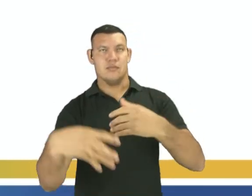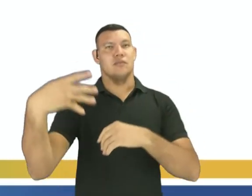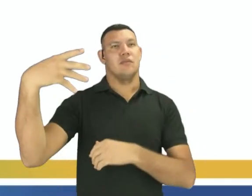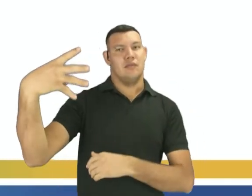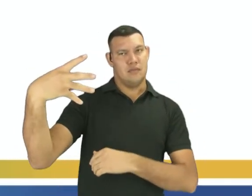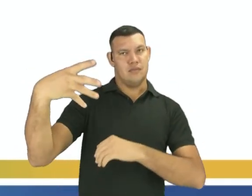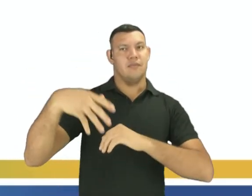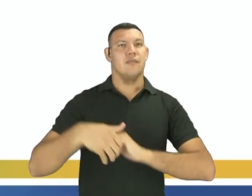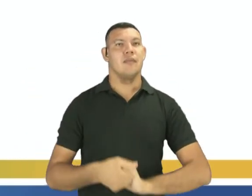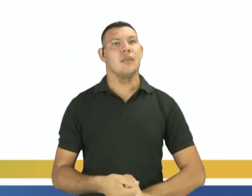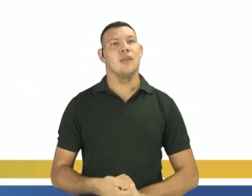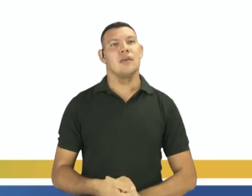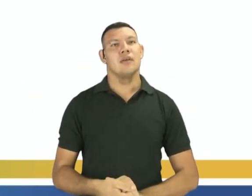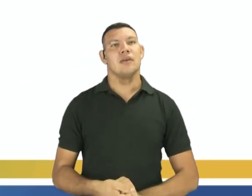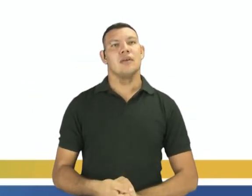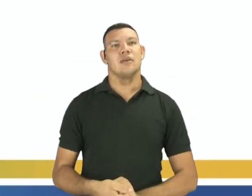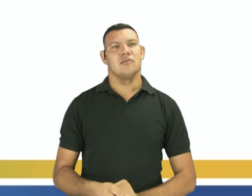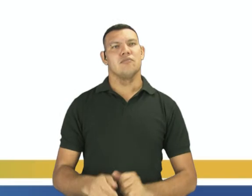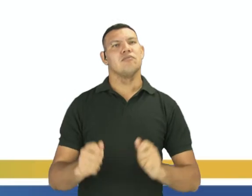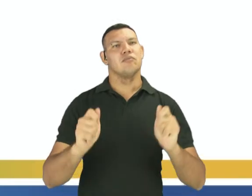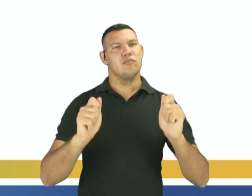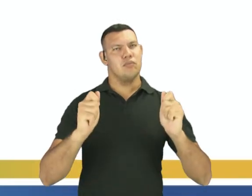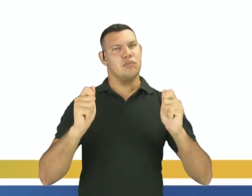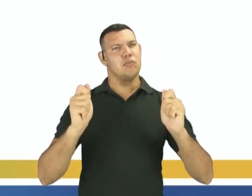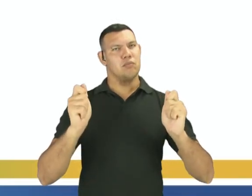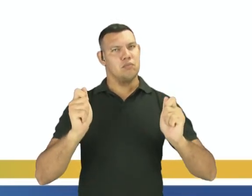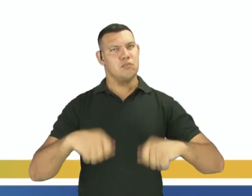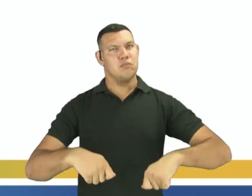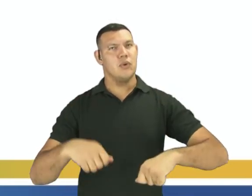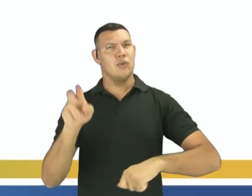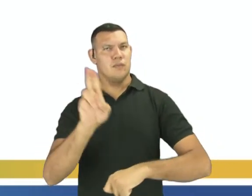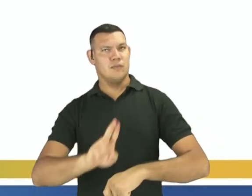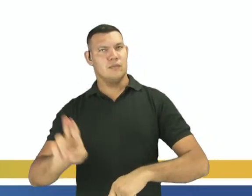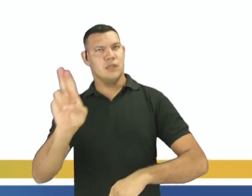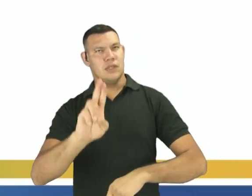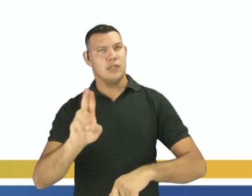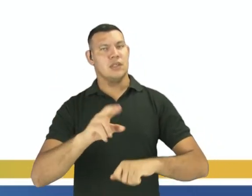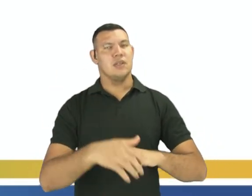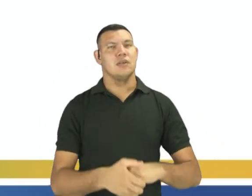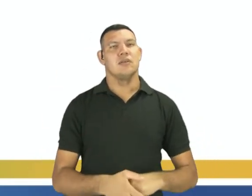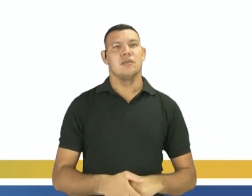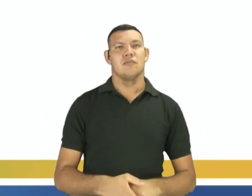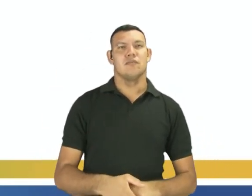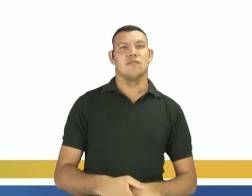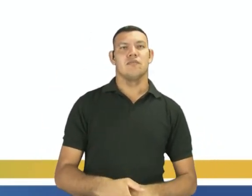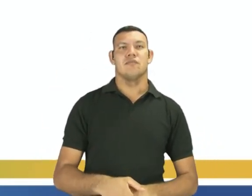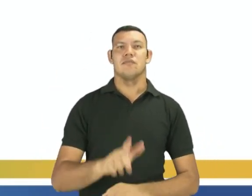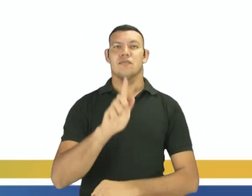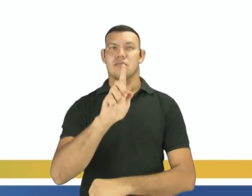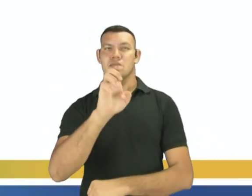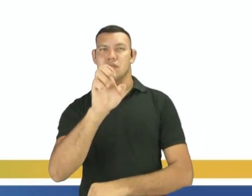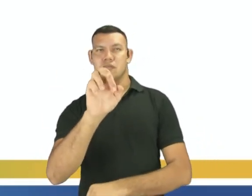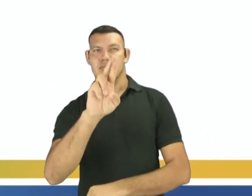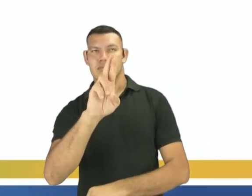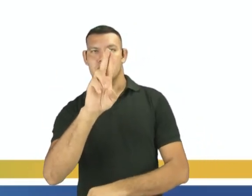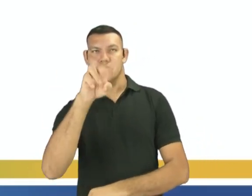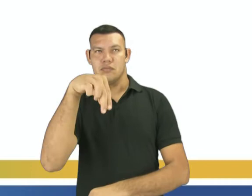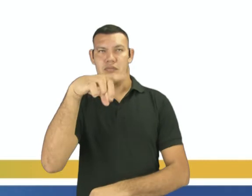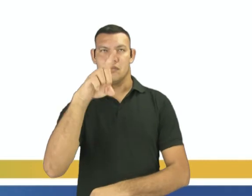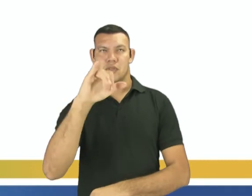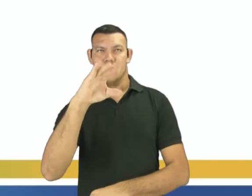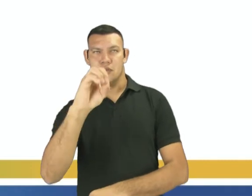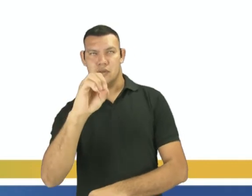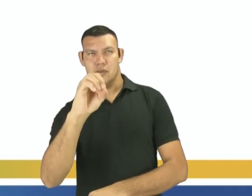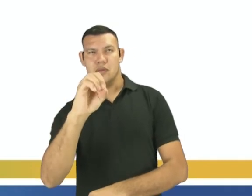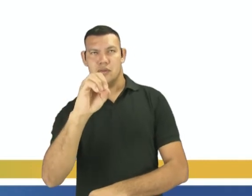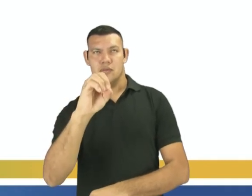Verbos que podem usar tanto no gerúndio quanto no infinitivo também. Você viu que a lista 3 eu poderia usar, após esses